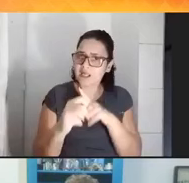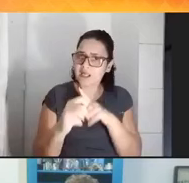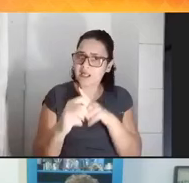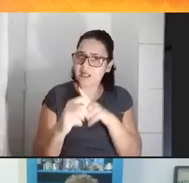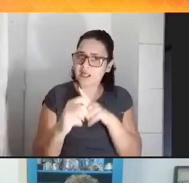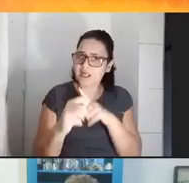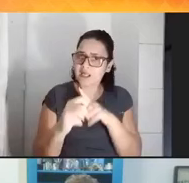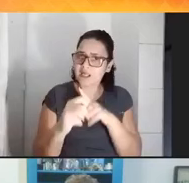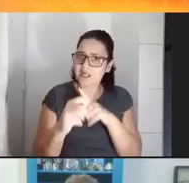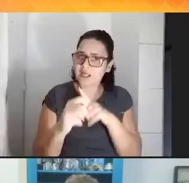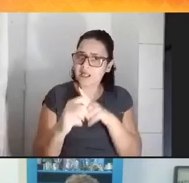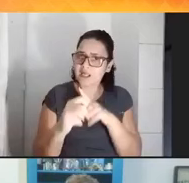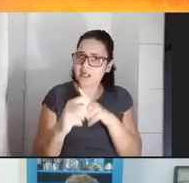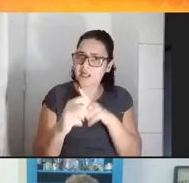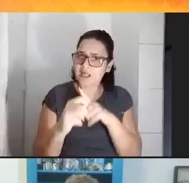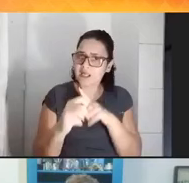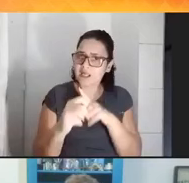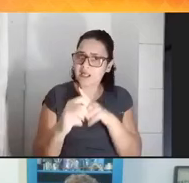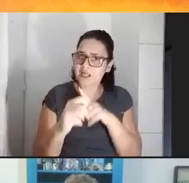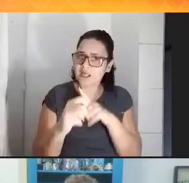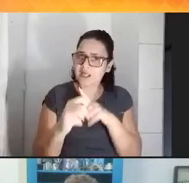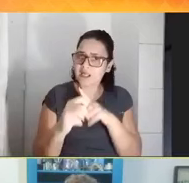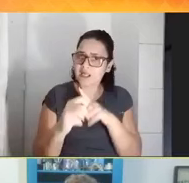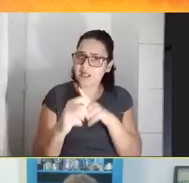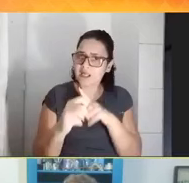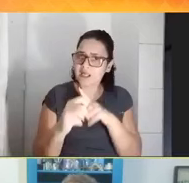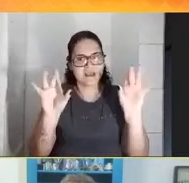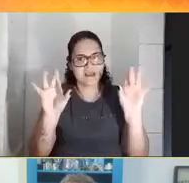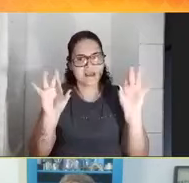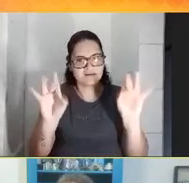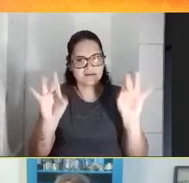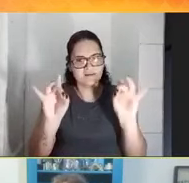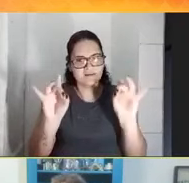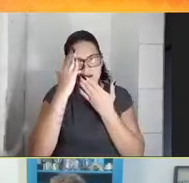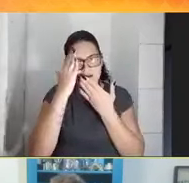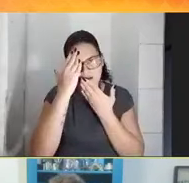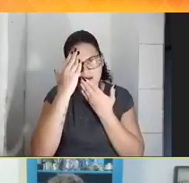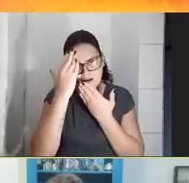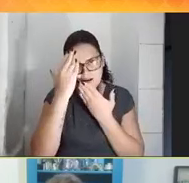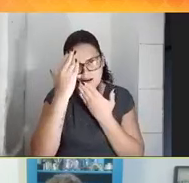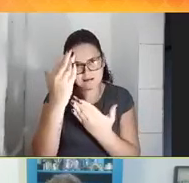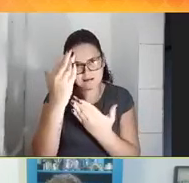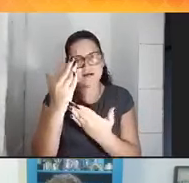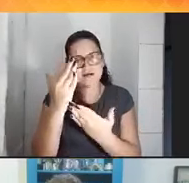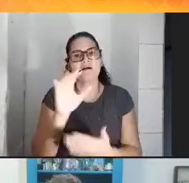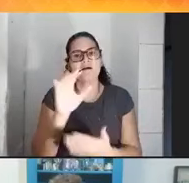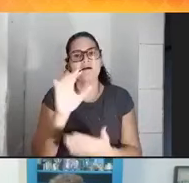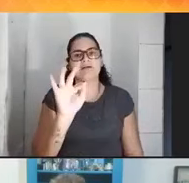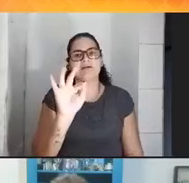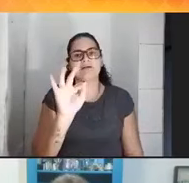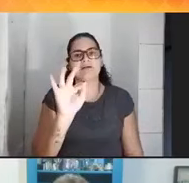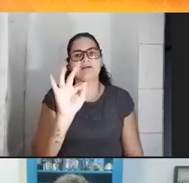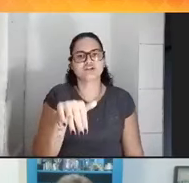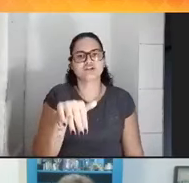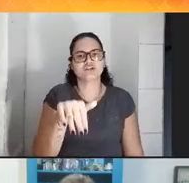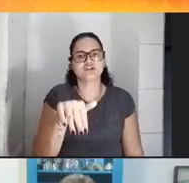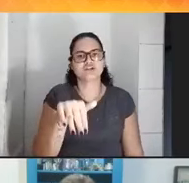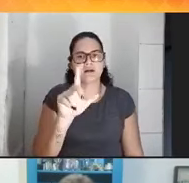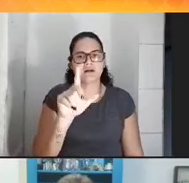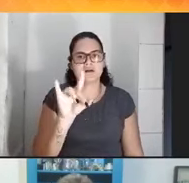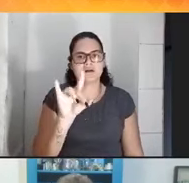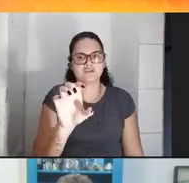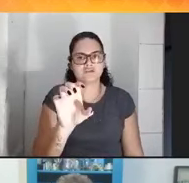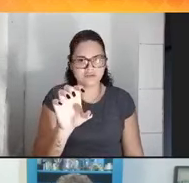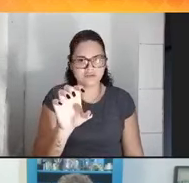de uma maneira especial, queria agradecer a companheira Fátima Cleide, né, que eu também